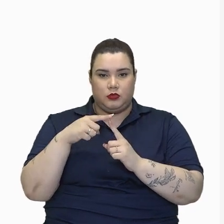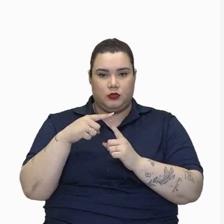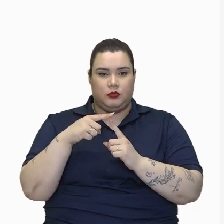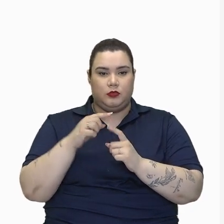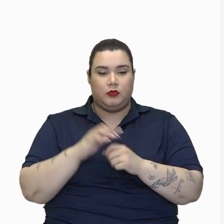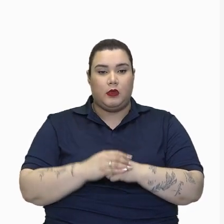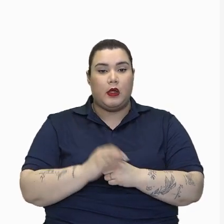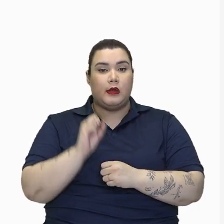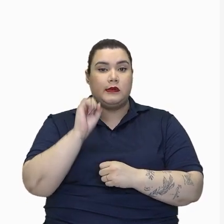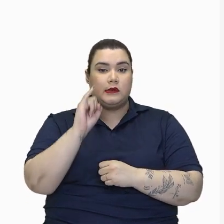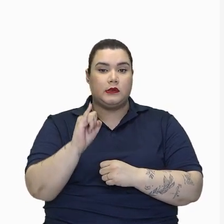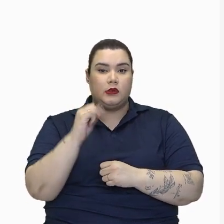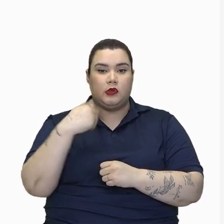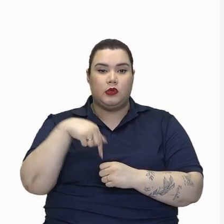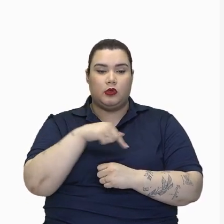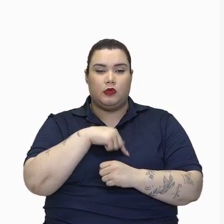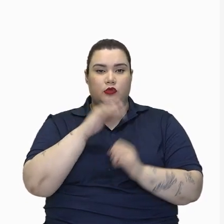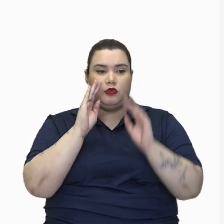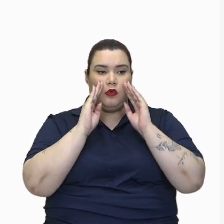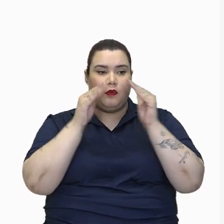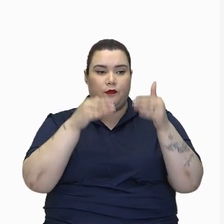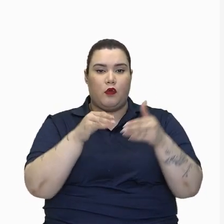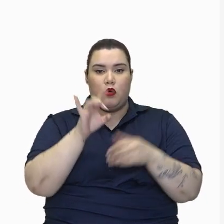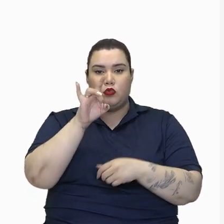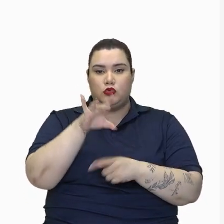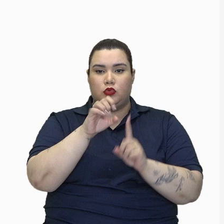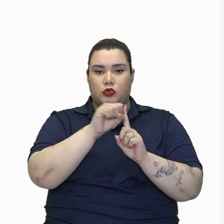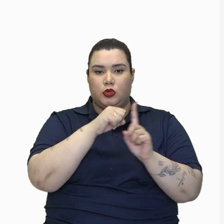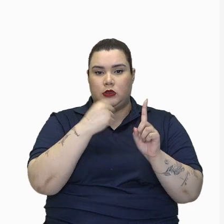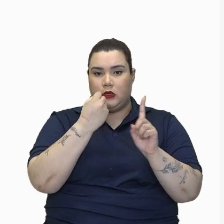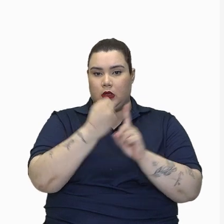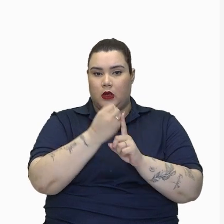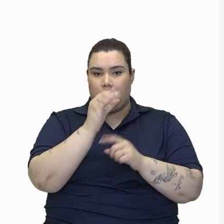Se considerarmos apenas as sociedades